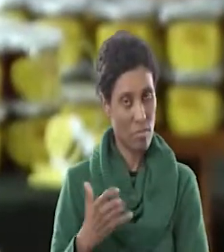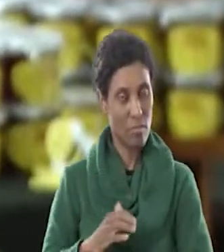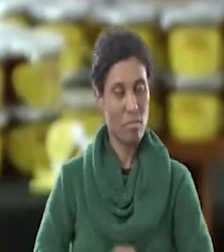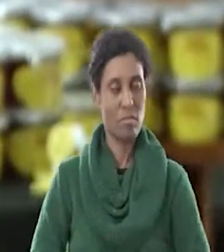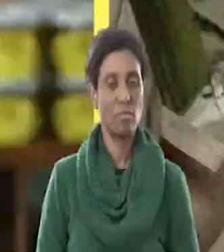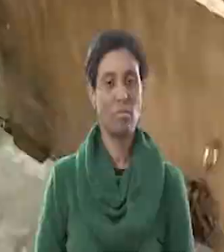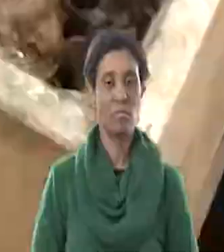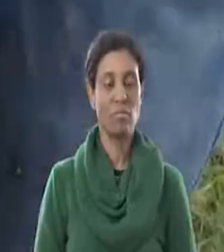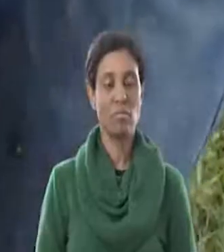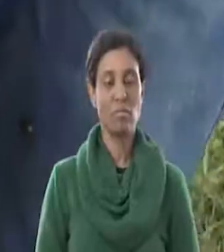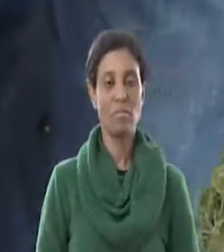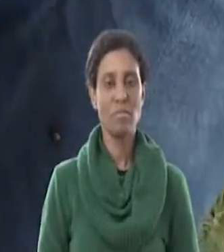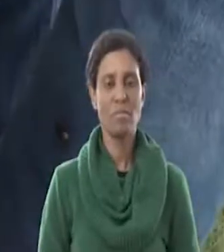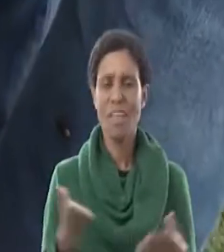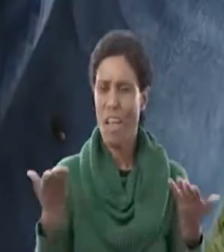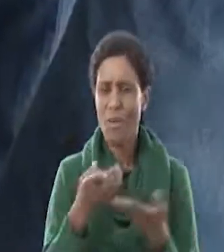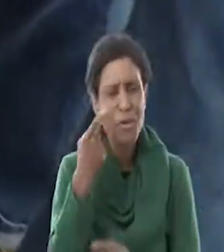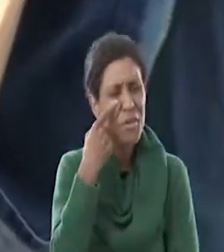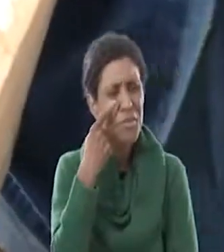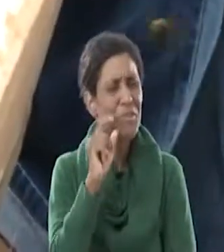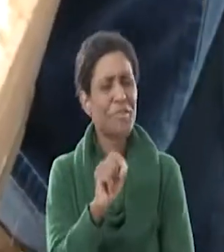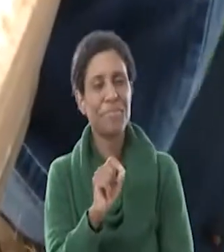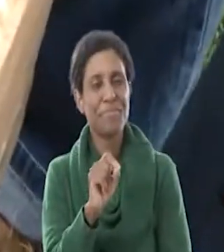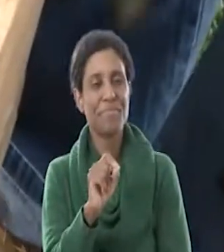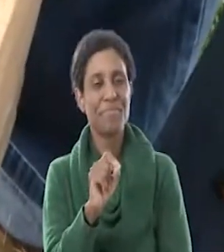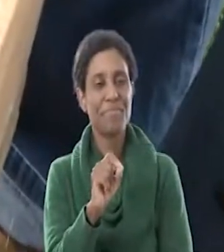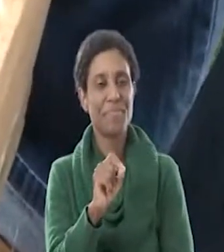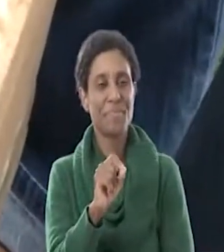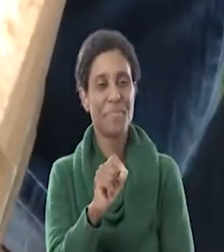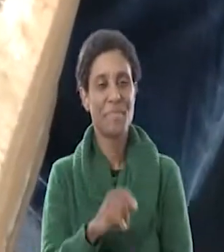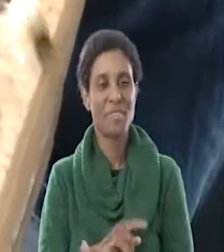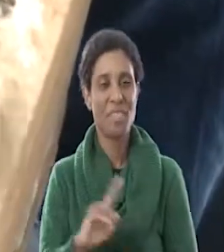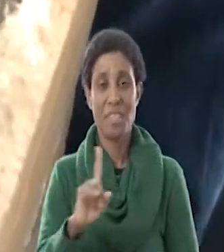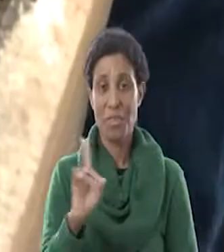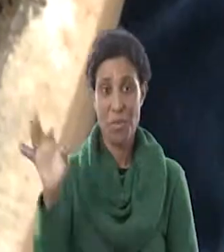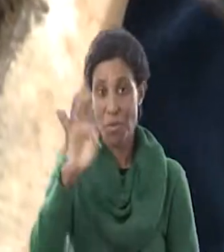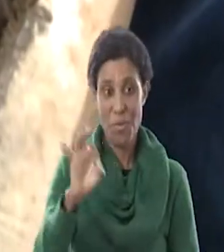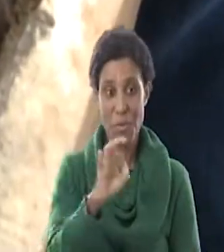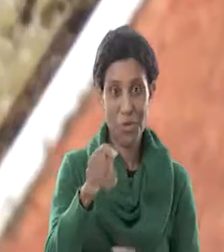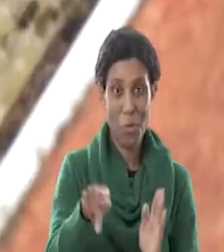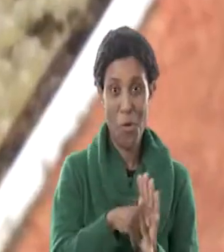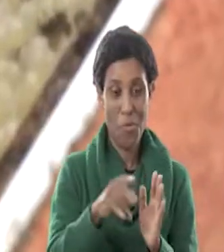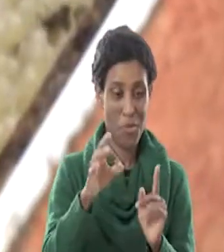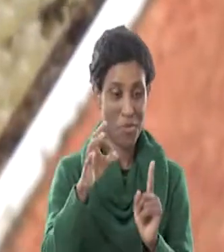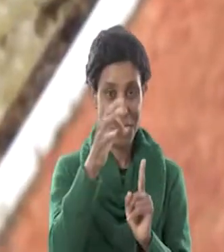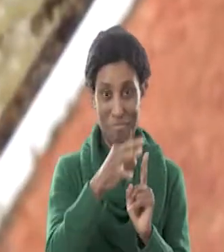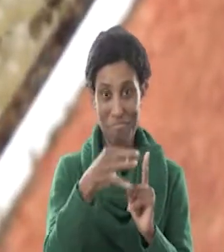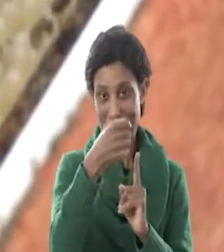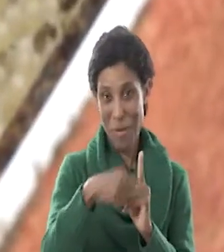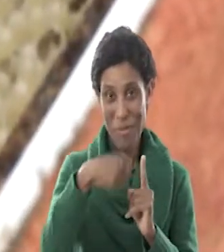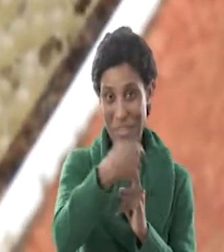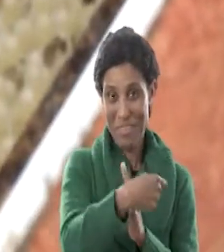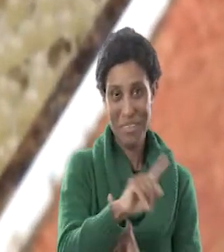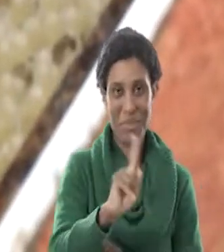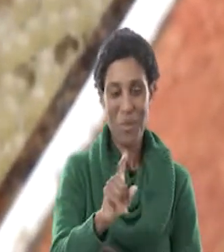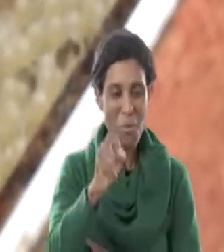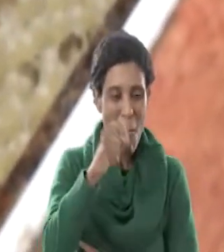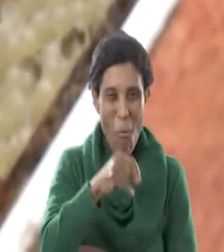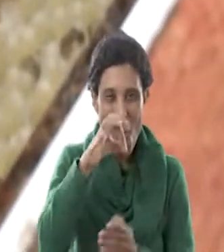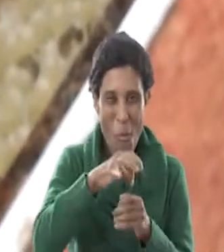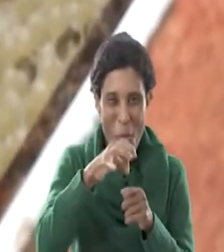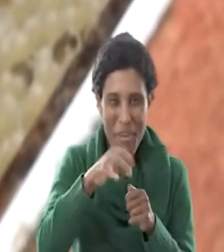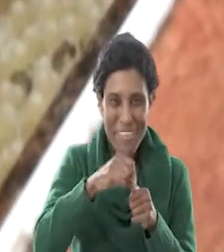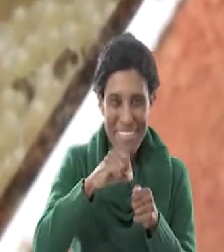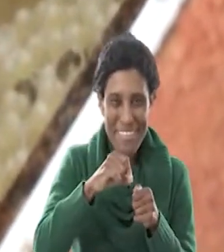ele não é aconselhável. Agora, olhem isso. Não são mosquinhas da banana. Não são